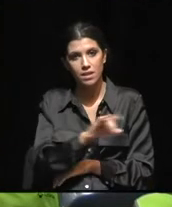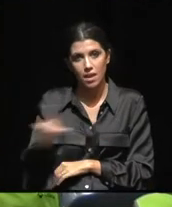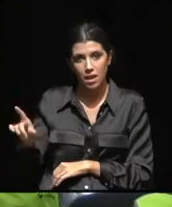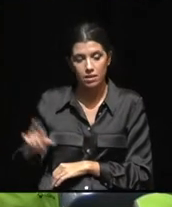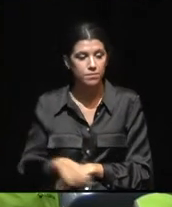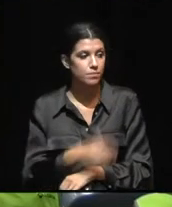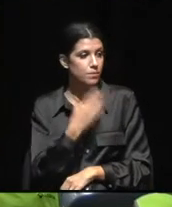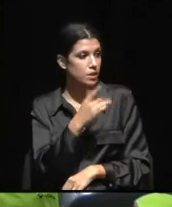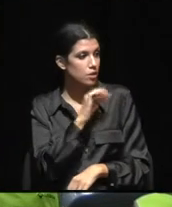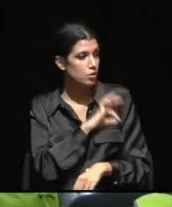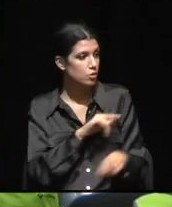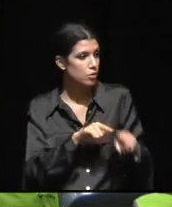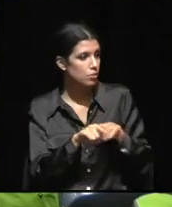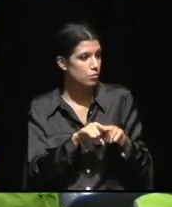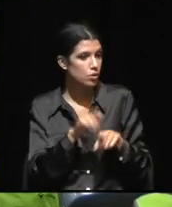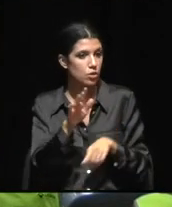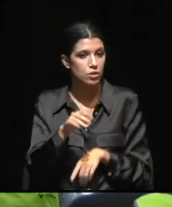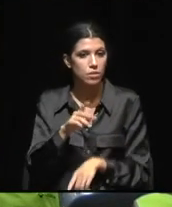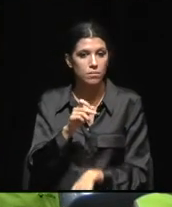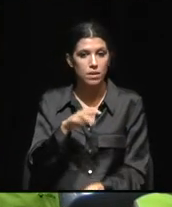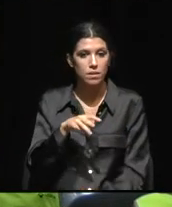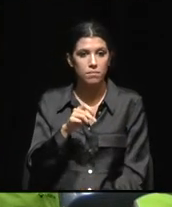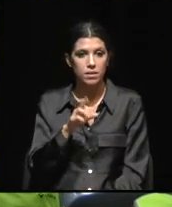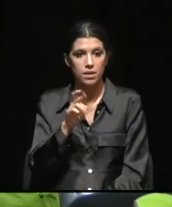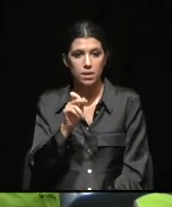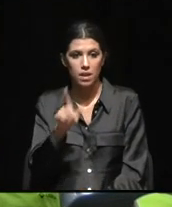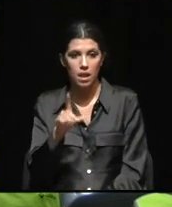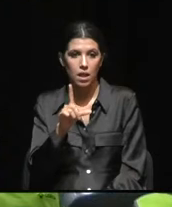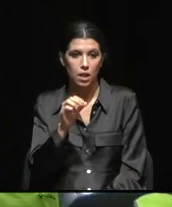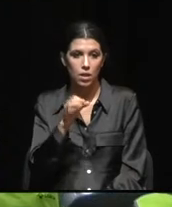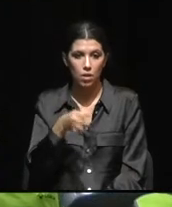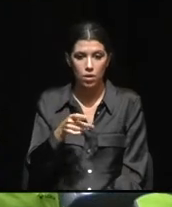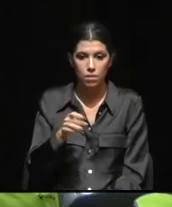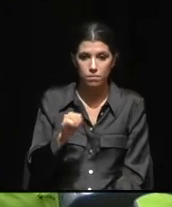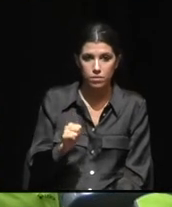M obrigada senhor Deputado chamo o Deputado Amaral Lopes do